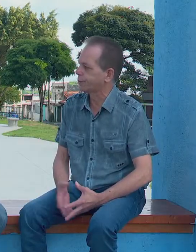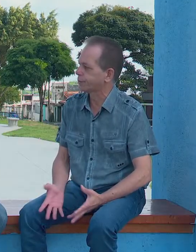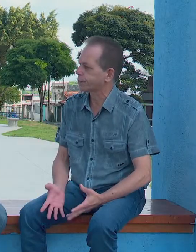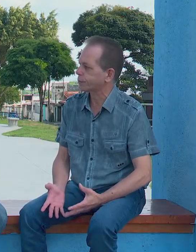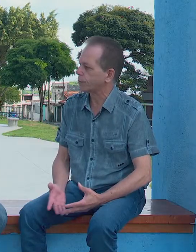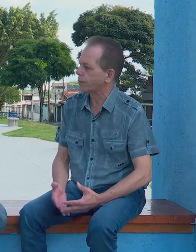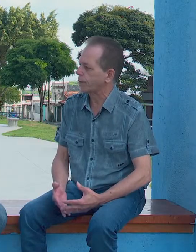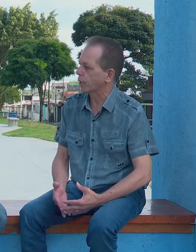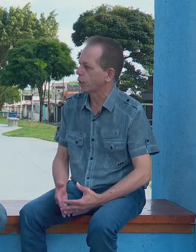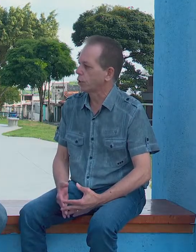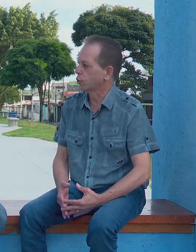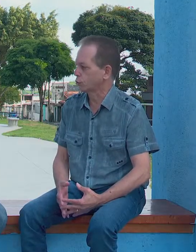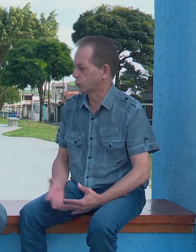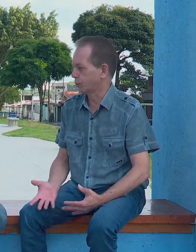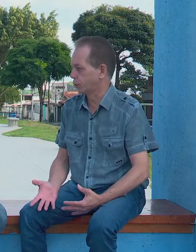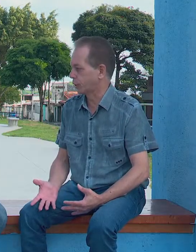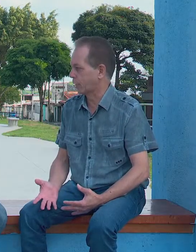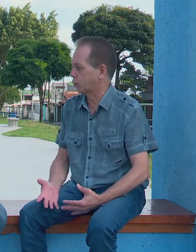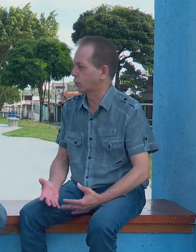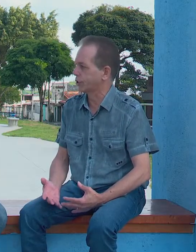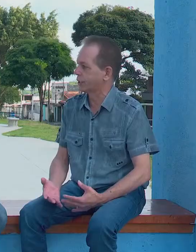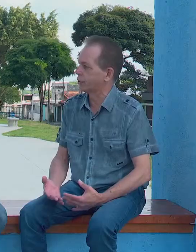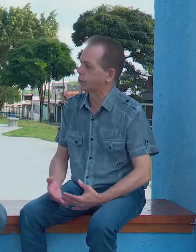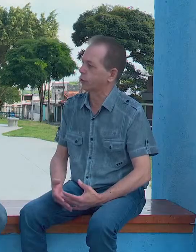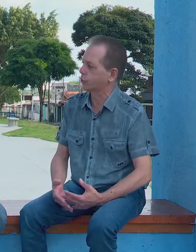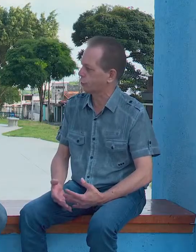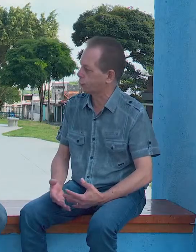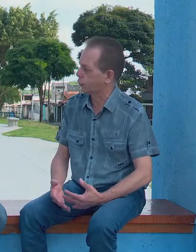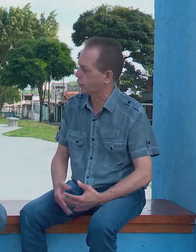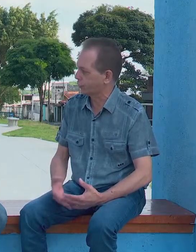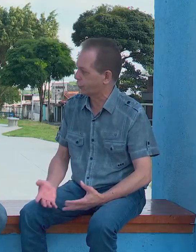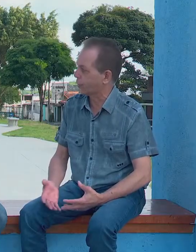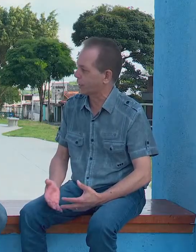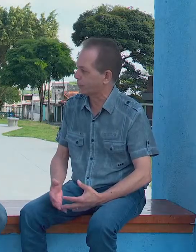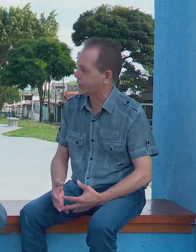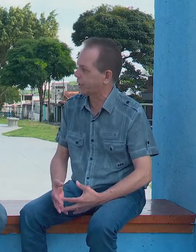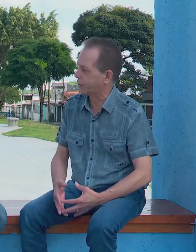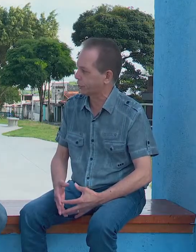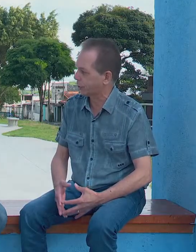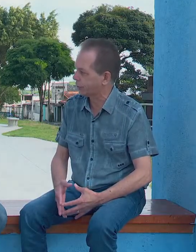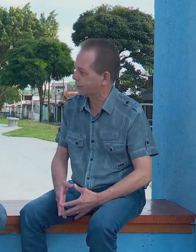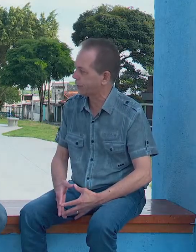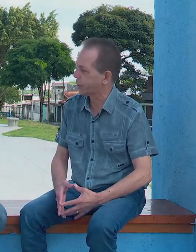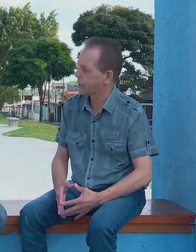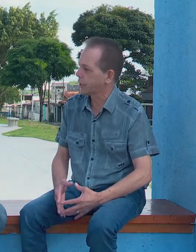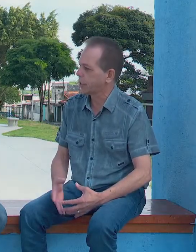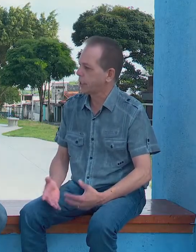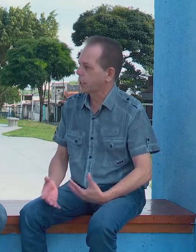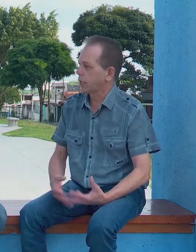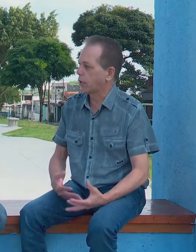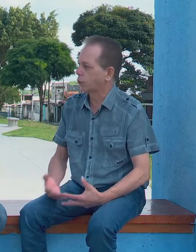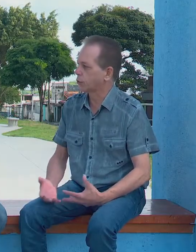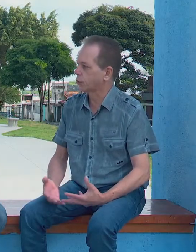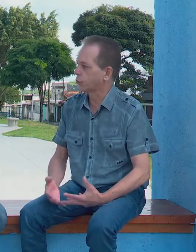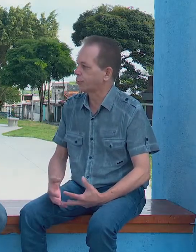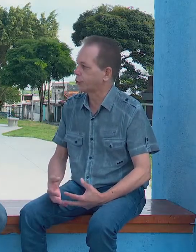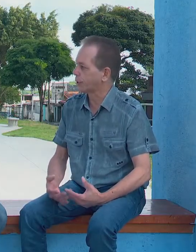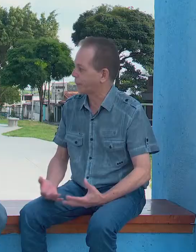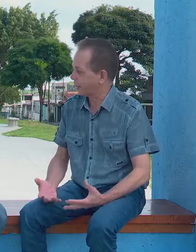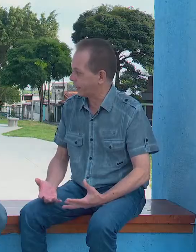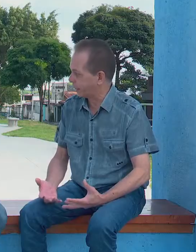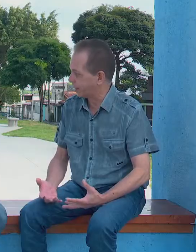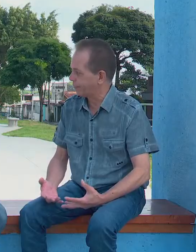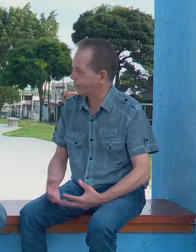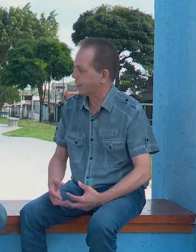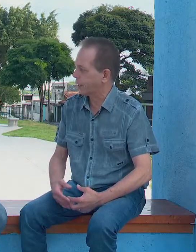anos. Dos meus 14 anos aos 18, eu fui guarda mirim na Jam, onde eu